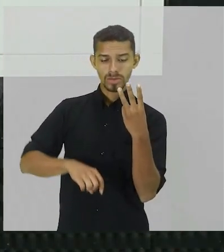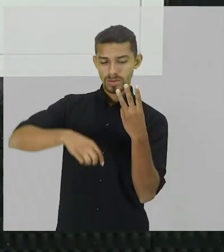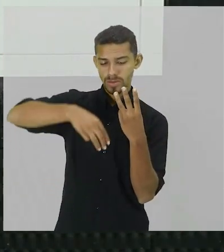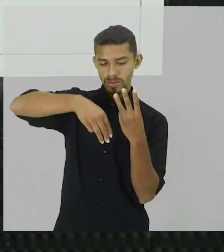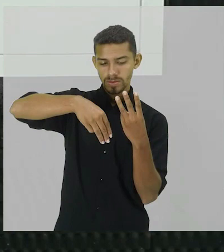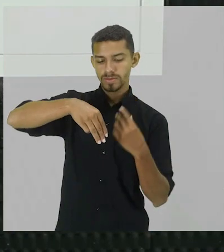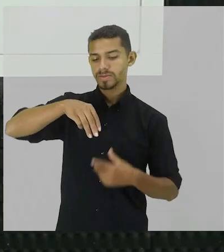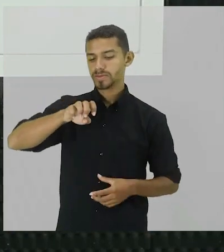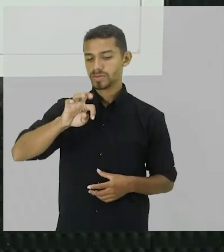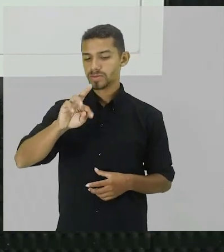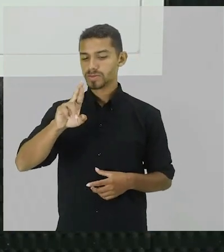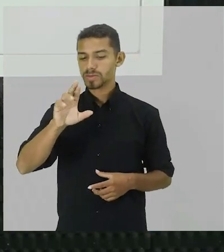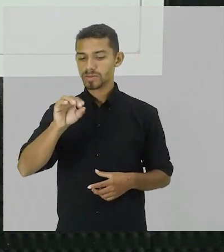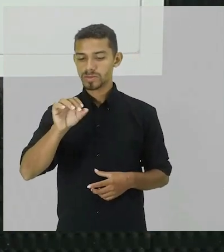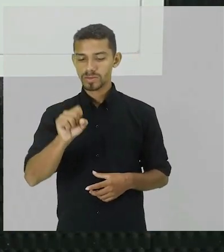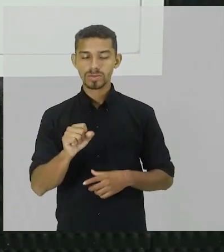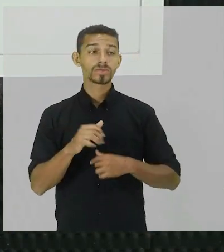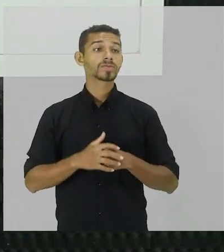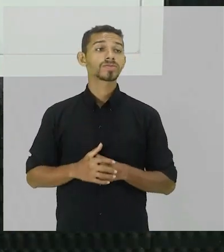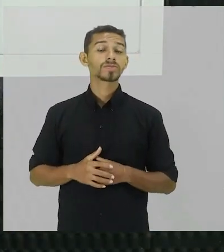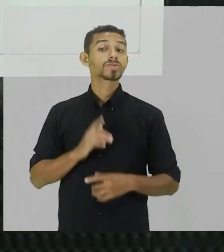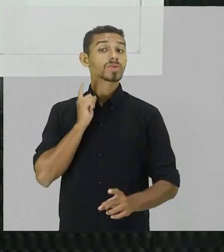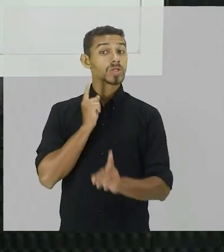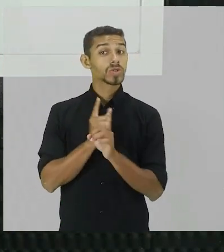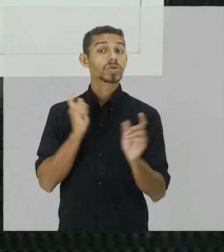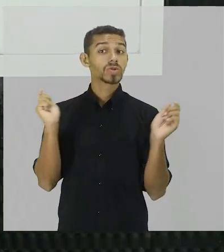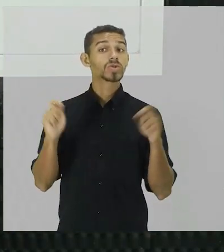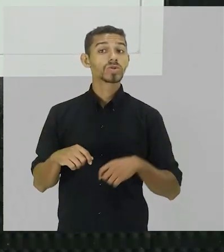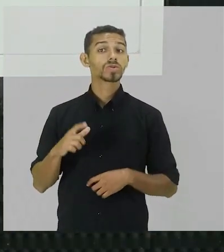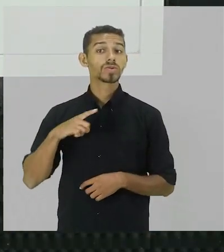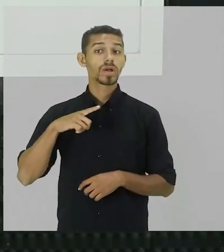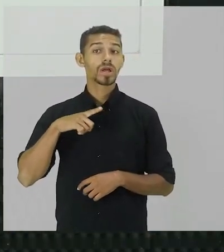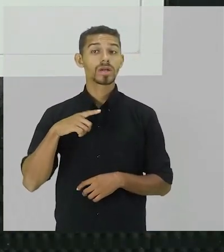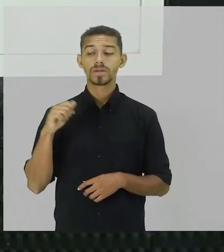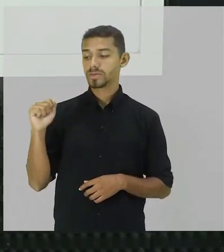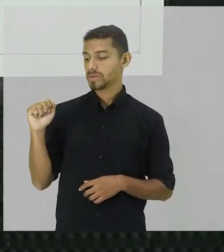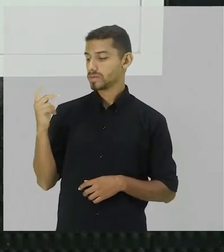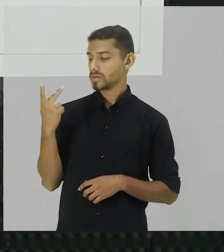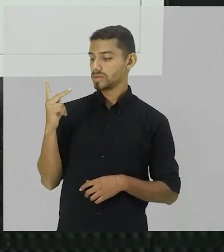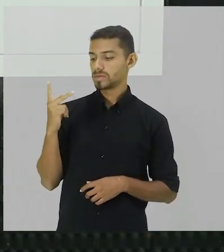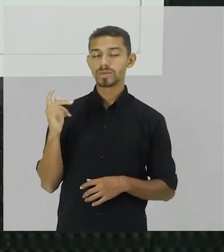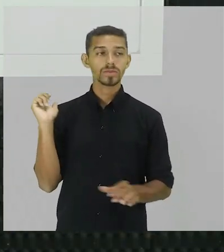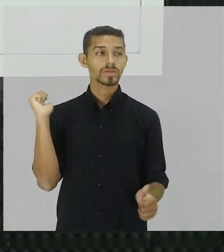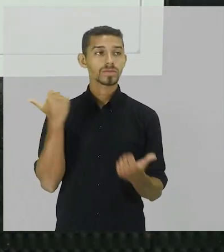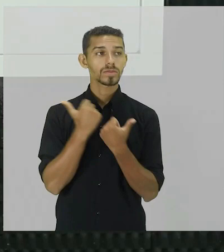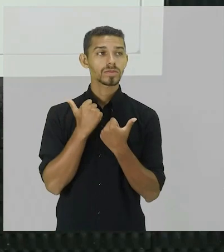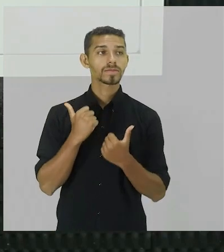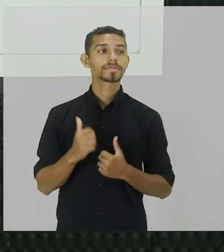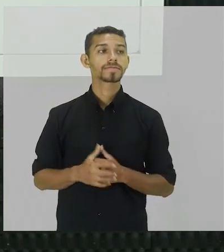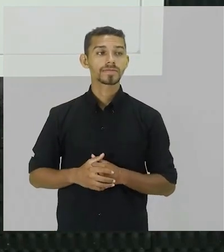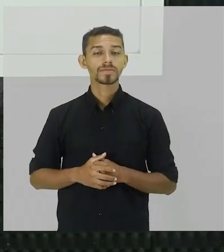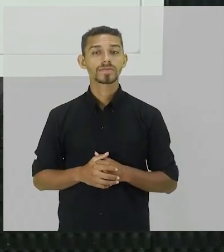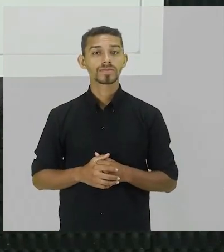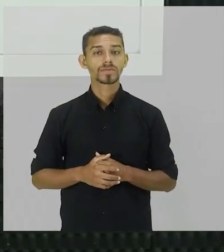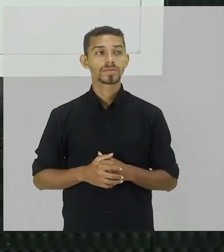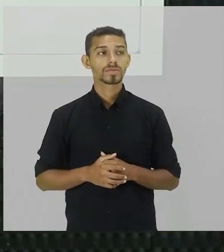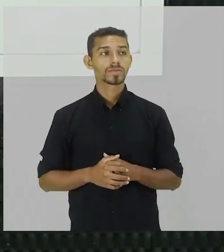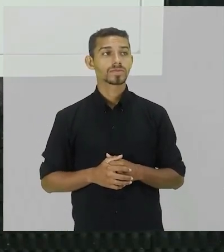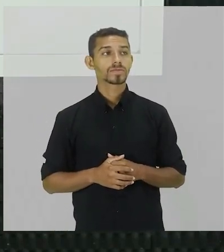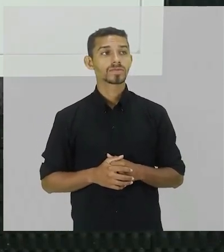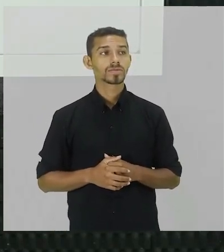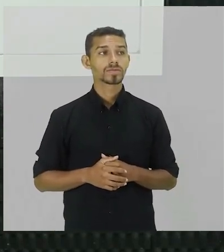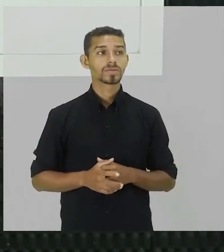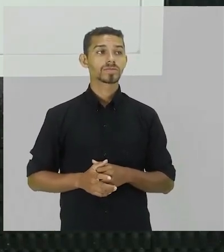eu consigo encontrar aqui a altura, já que eu tenho a geratriz. Tá? Então, substituindo aqui essa geratriz